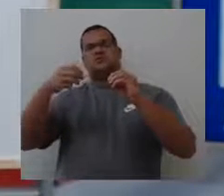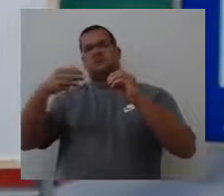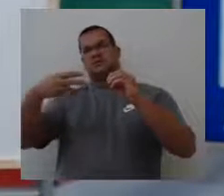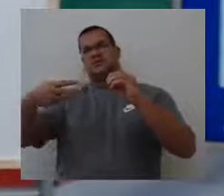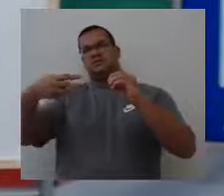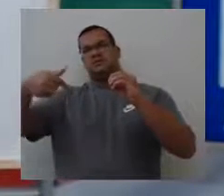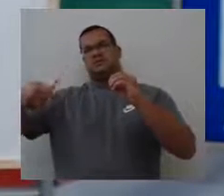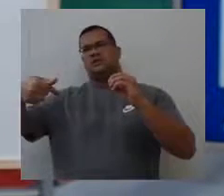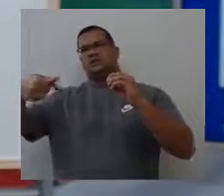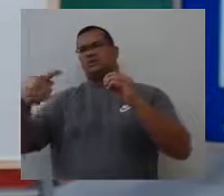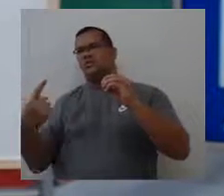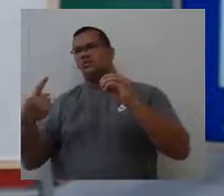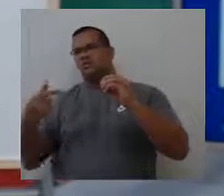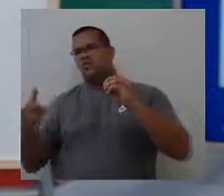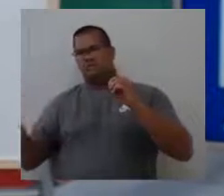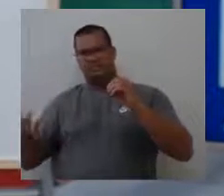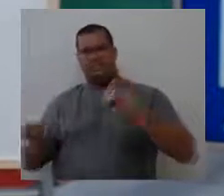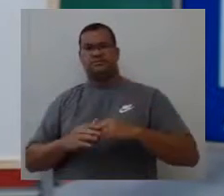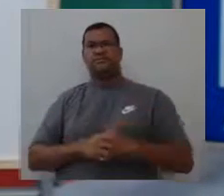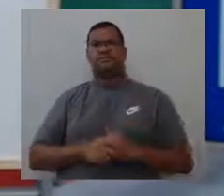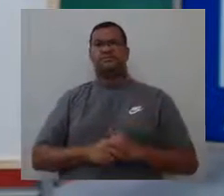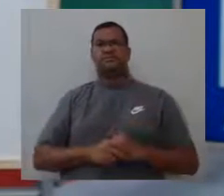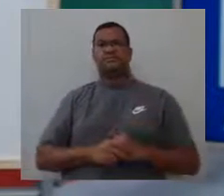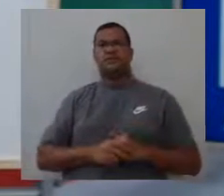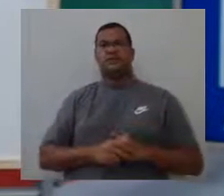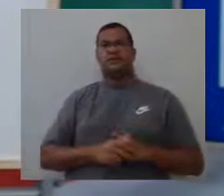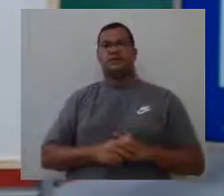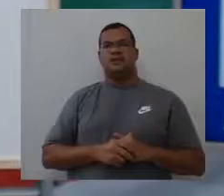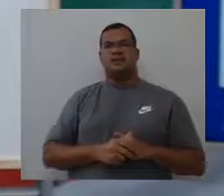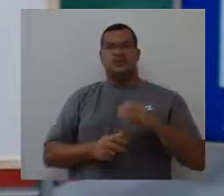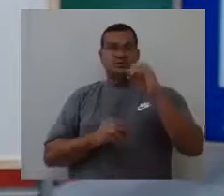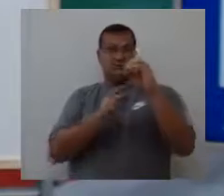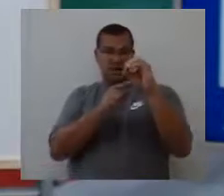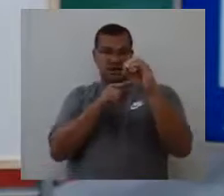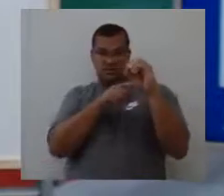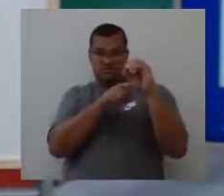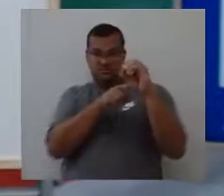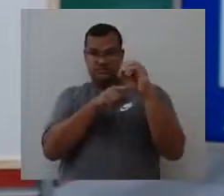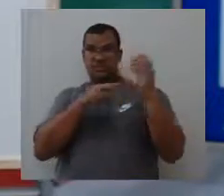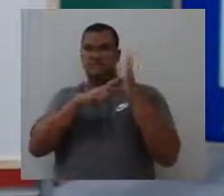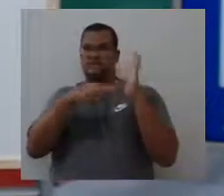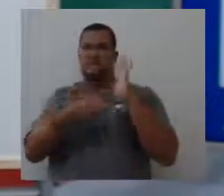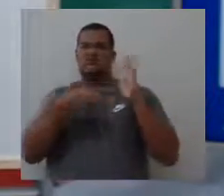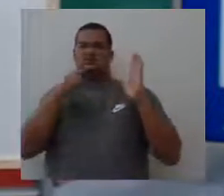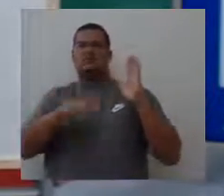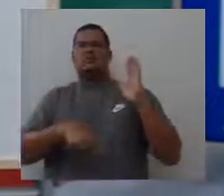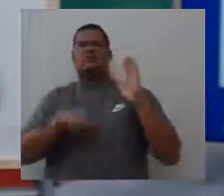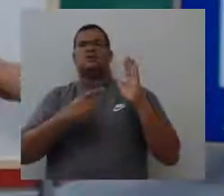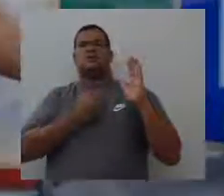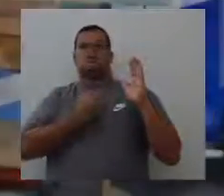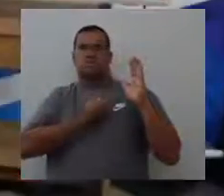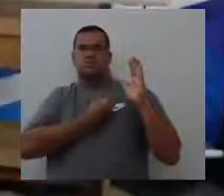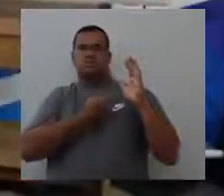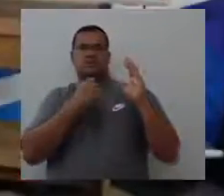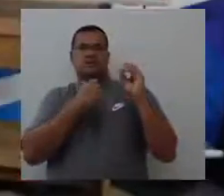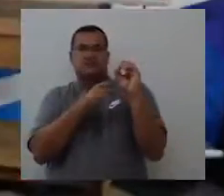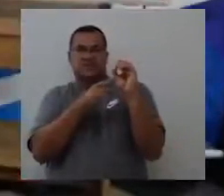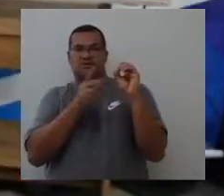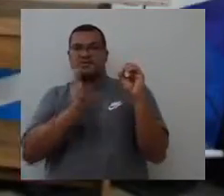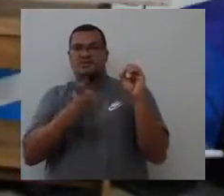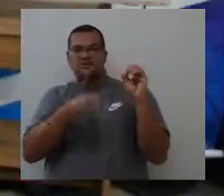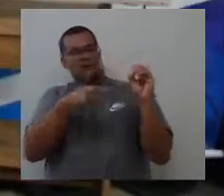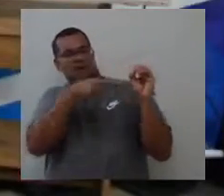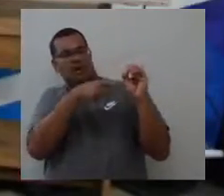0,8371. Beleza, galera? Então, presta atenção. Aqui na frente, eu tenho o número 0. Toda vez que esse número